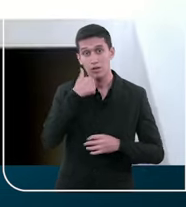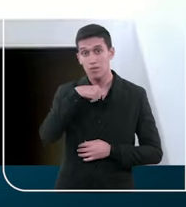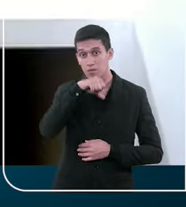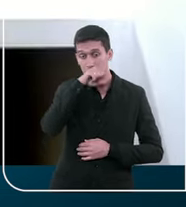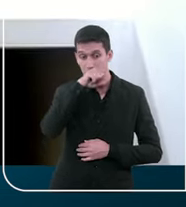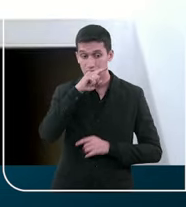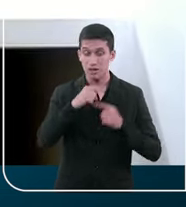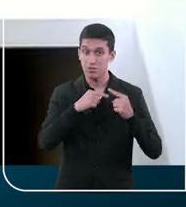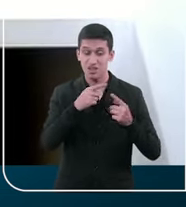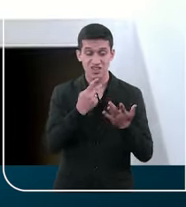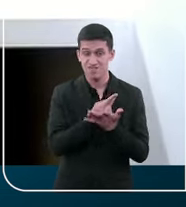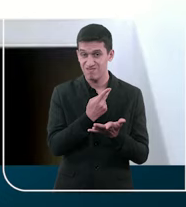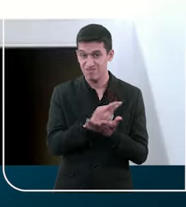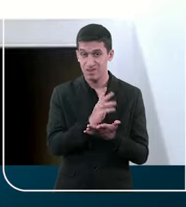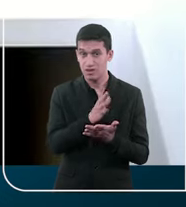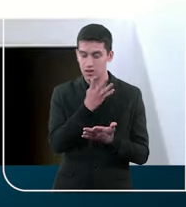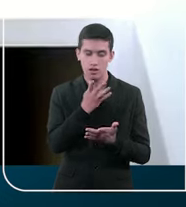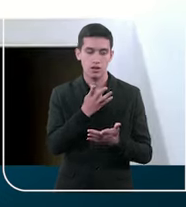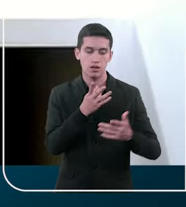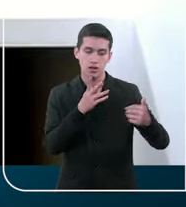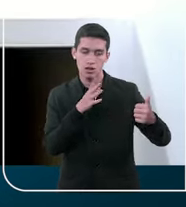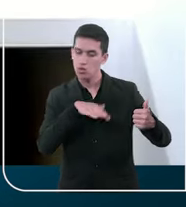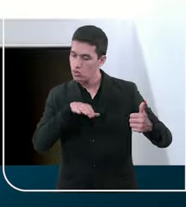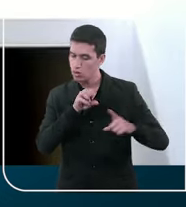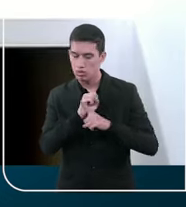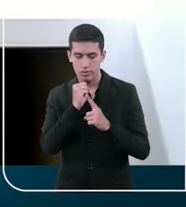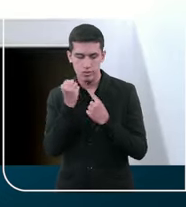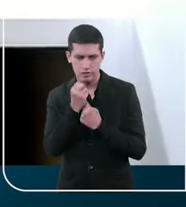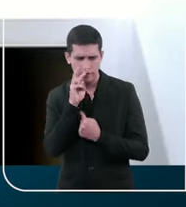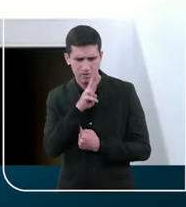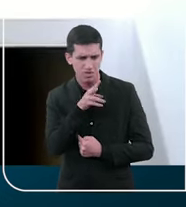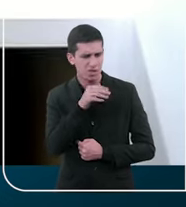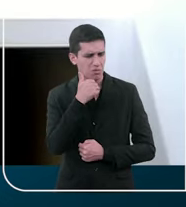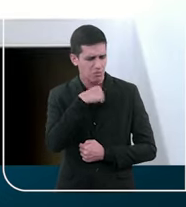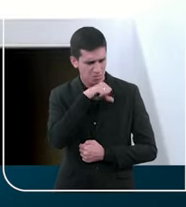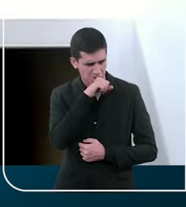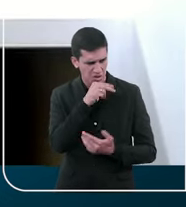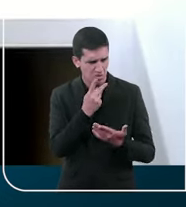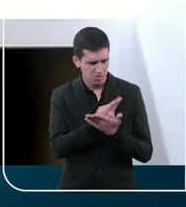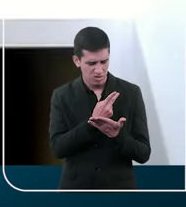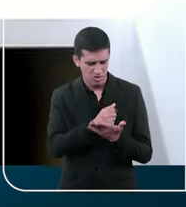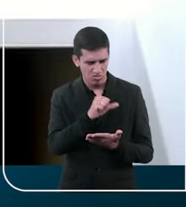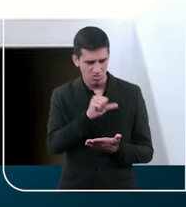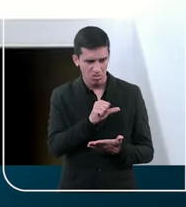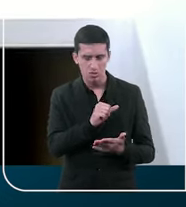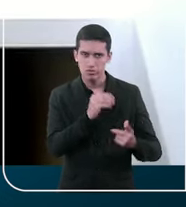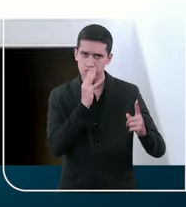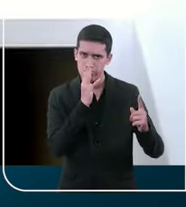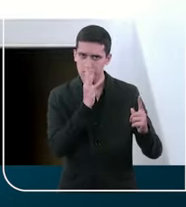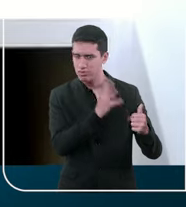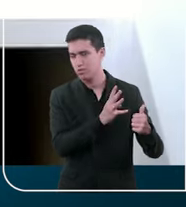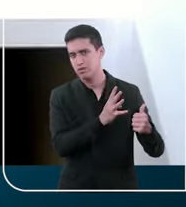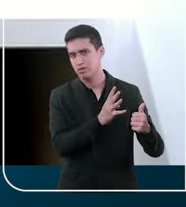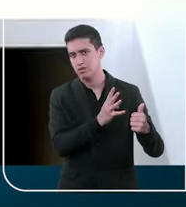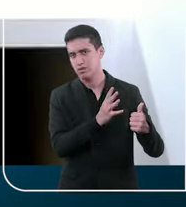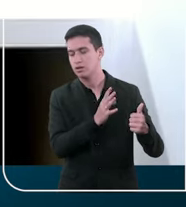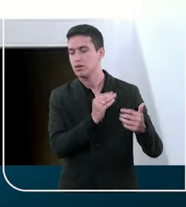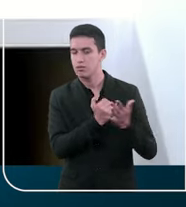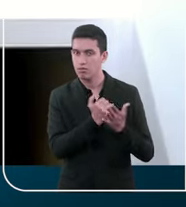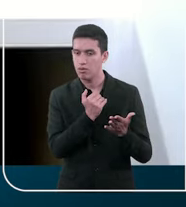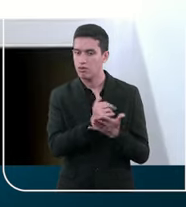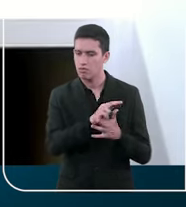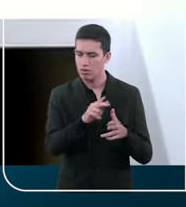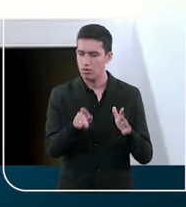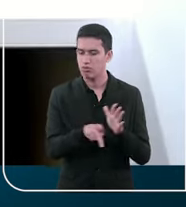de mãe, é esse papel de mãe que vai ser cobrado dela também enquanto acusada. Então, o julgamento, ele perpassa por muito